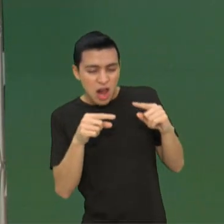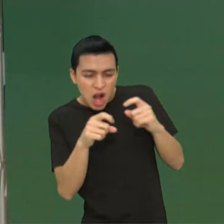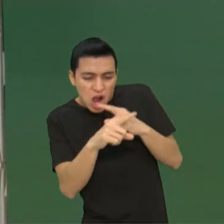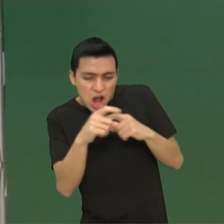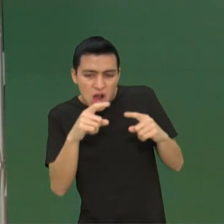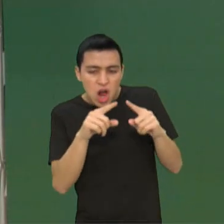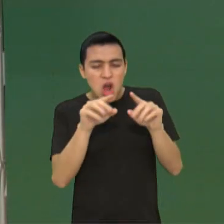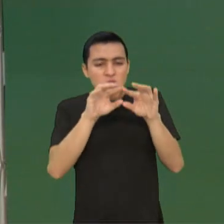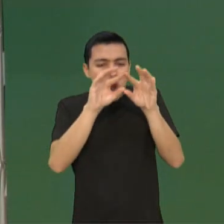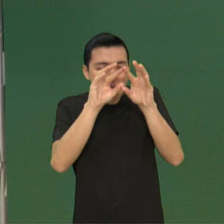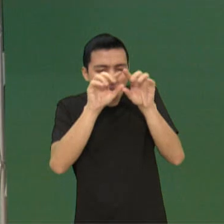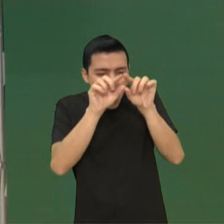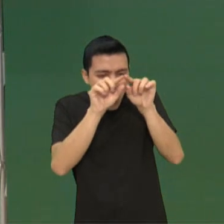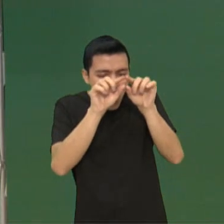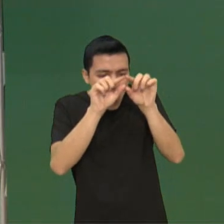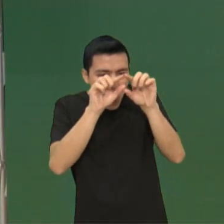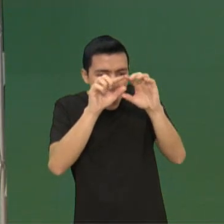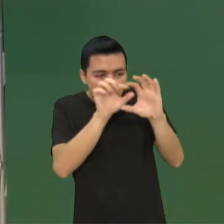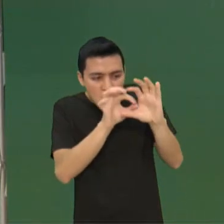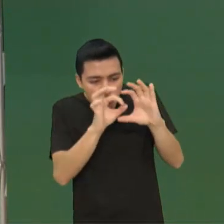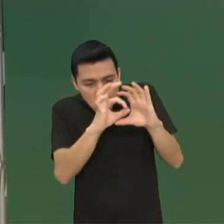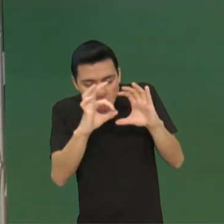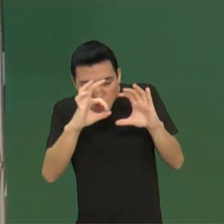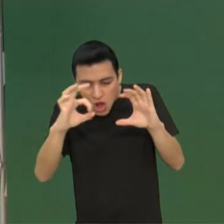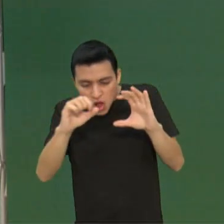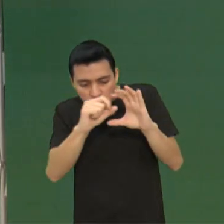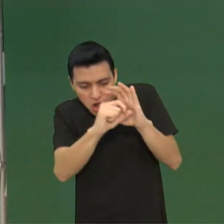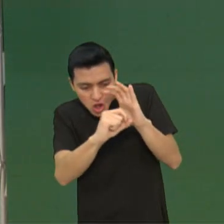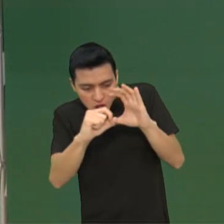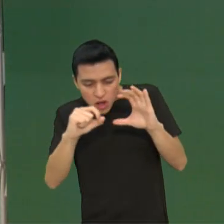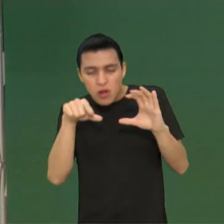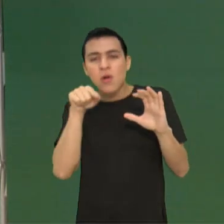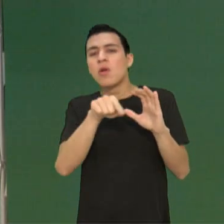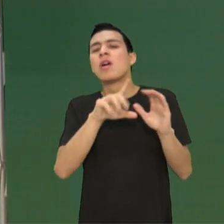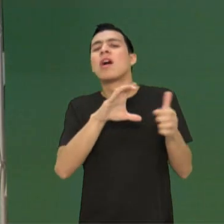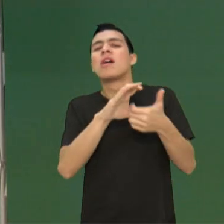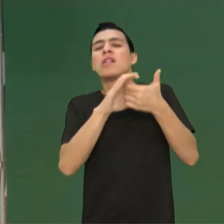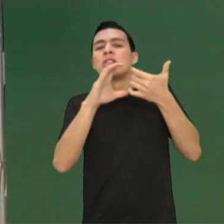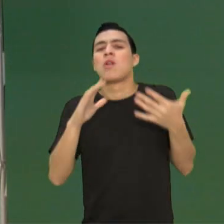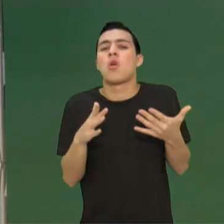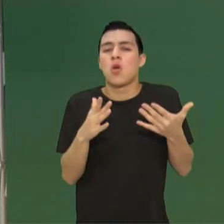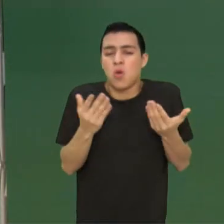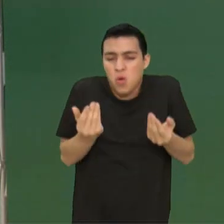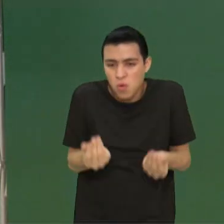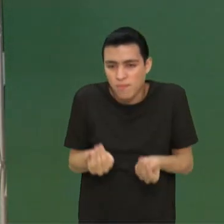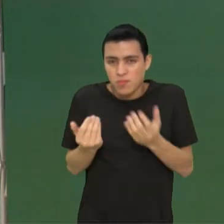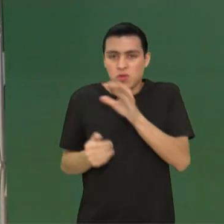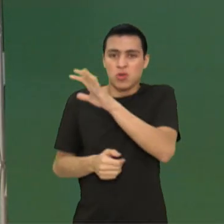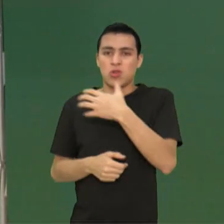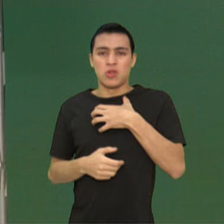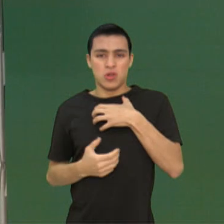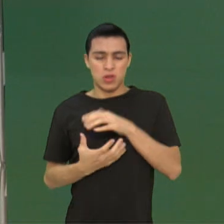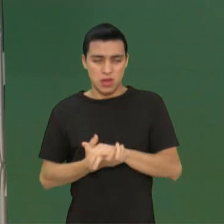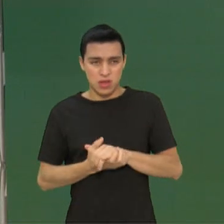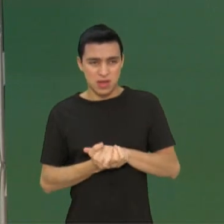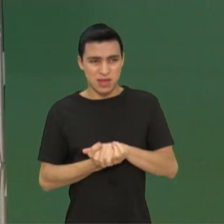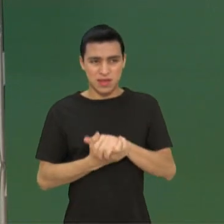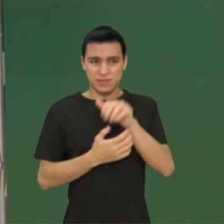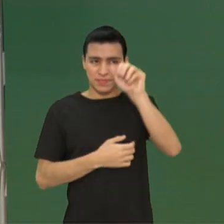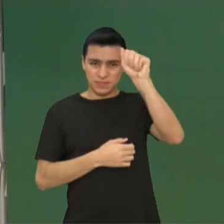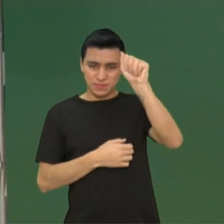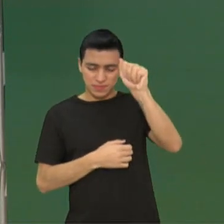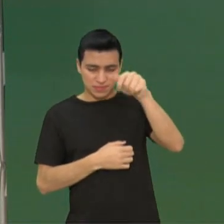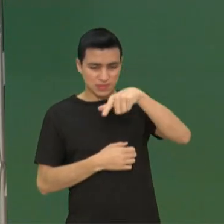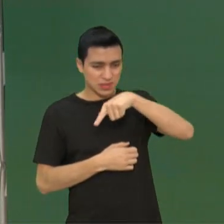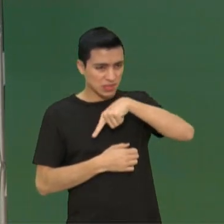esféricas encontradas no citoplasma das células, que se caracterizam por, ou seja, como é que eles são? Letra A, possuem